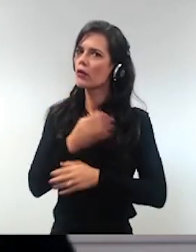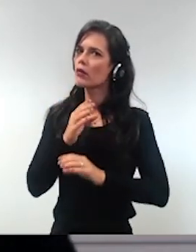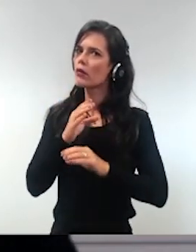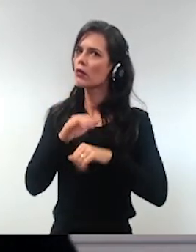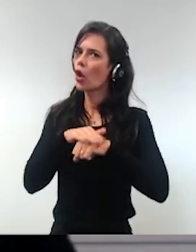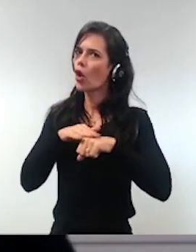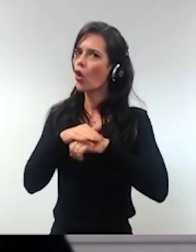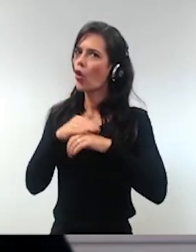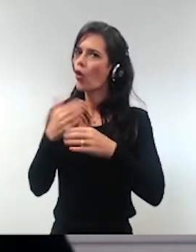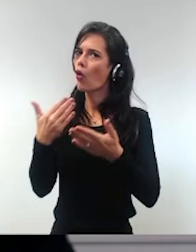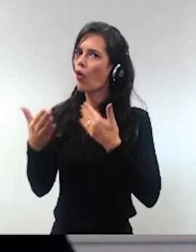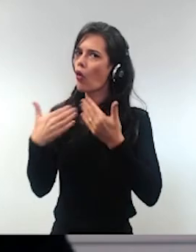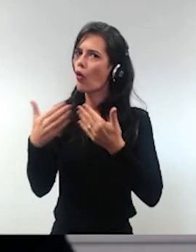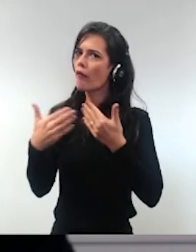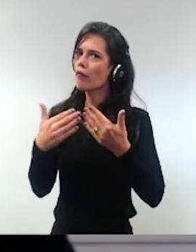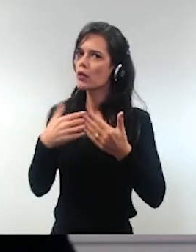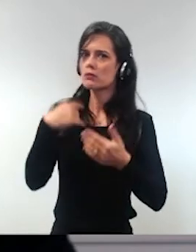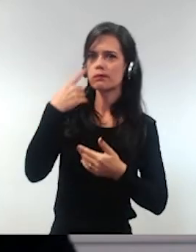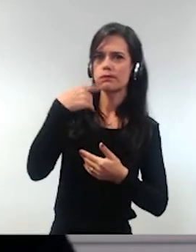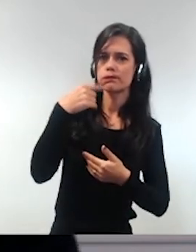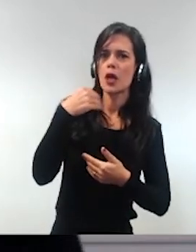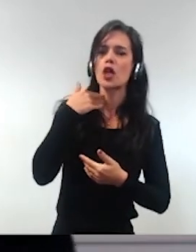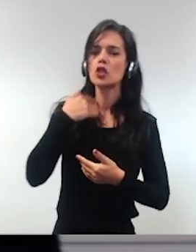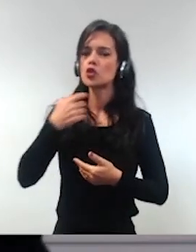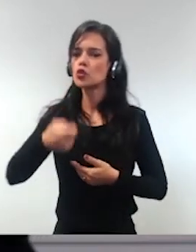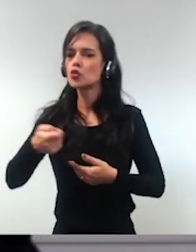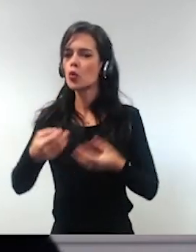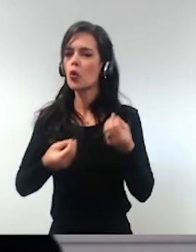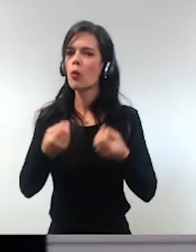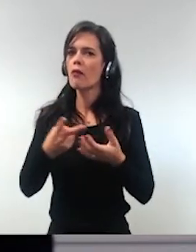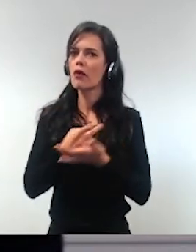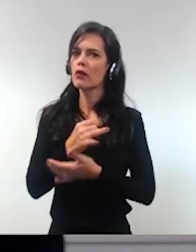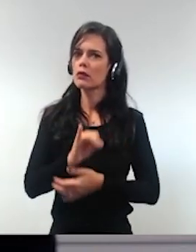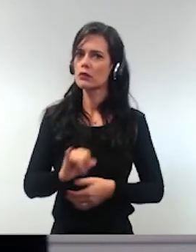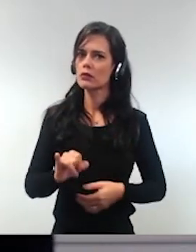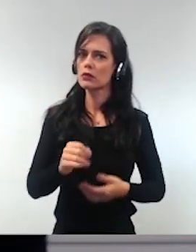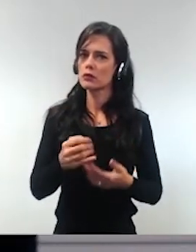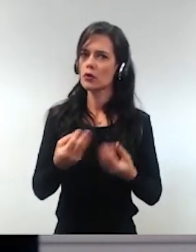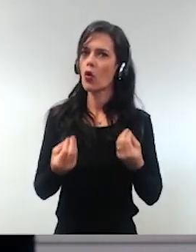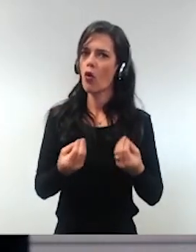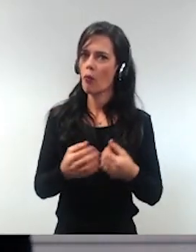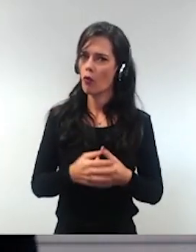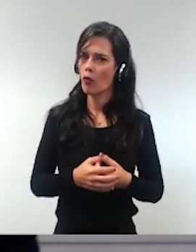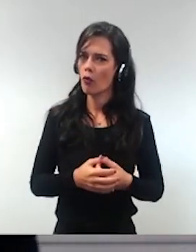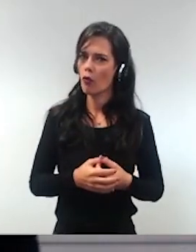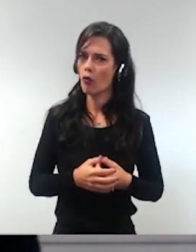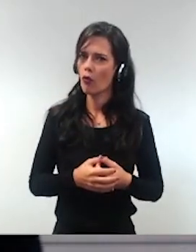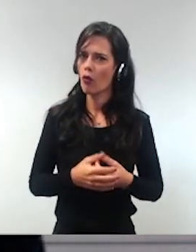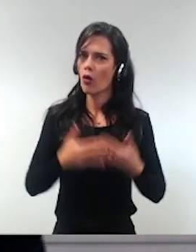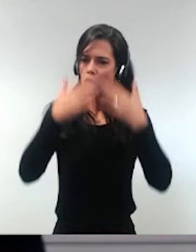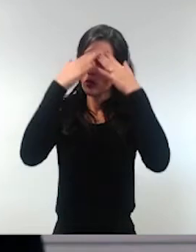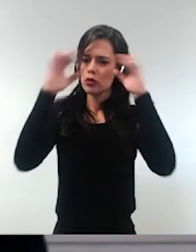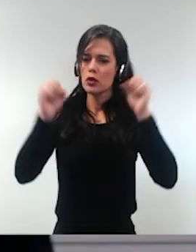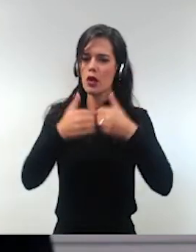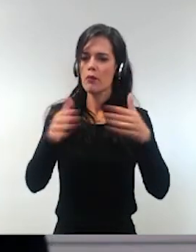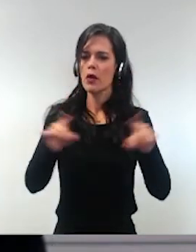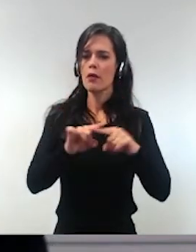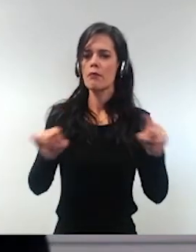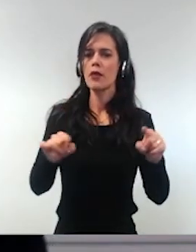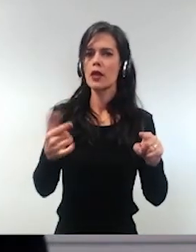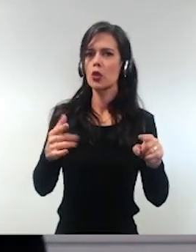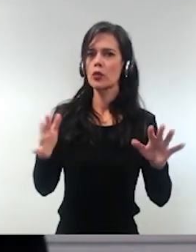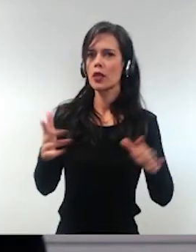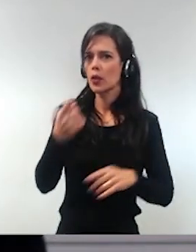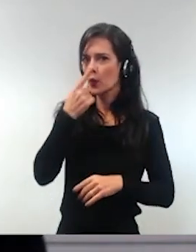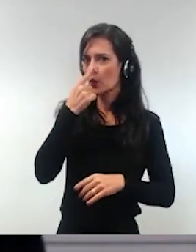entre os advogados e os juízes. Porque o tribunal está funcionando, mas como é que, se a gente não tem acesso pessoal, como é que